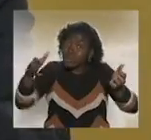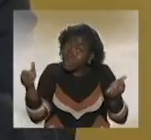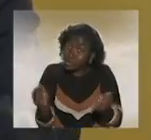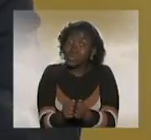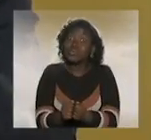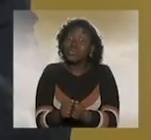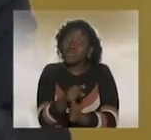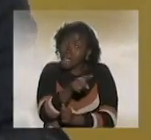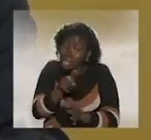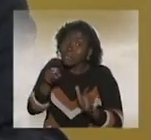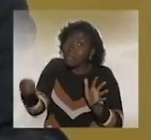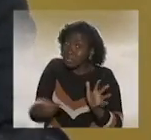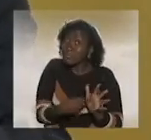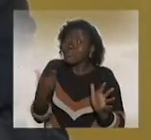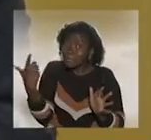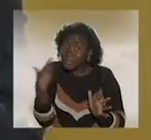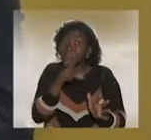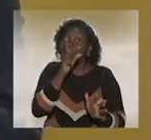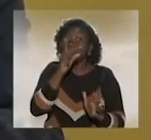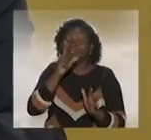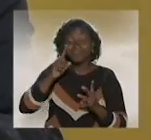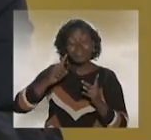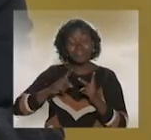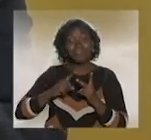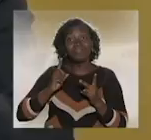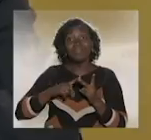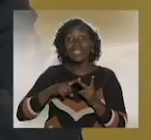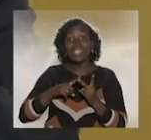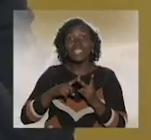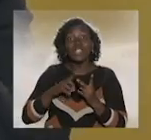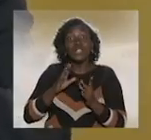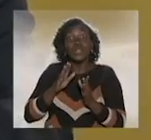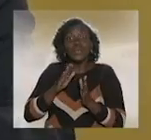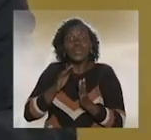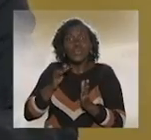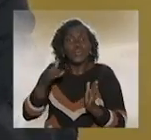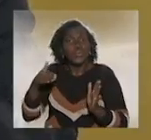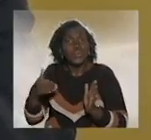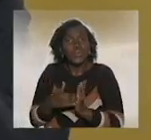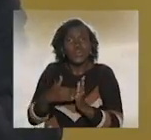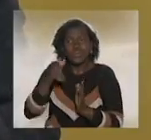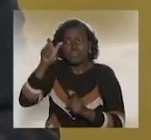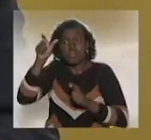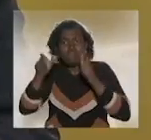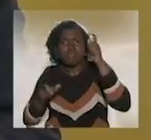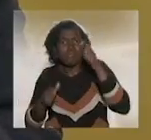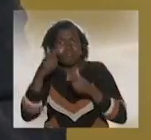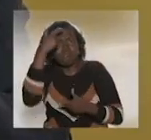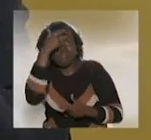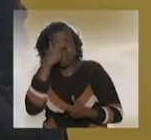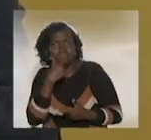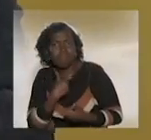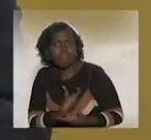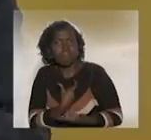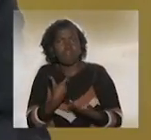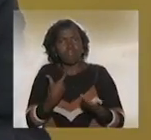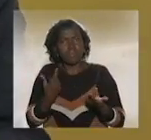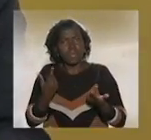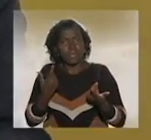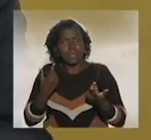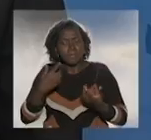coletivo e para funcionar coletivamente. Porque aí é o segundo elemento, toda a lógica de personalismo, de culto